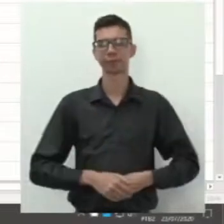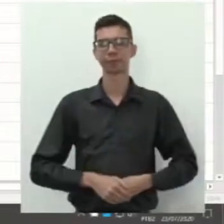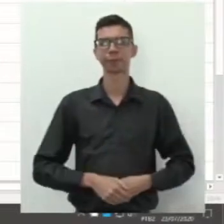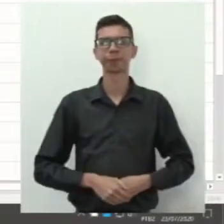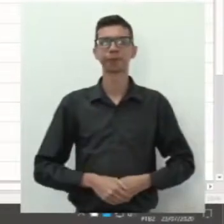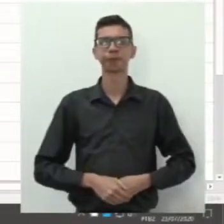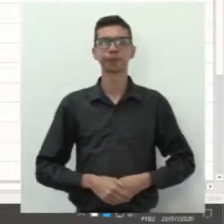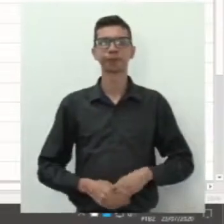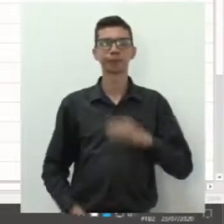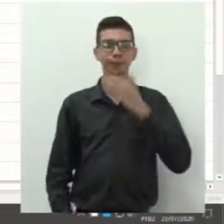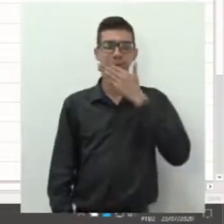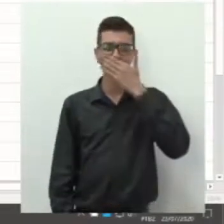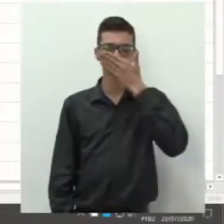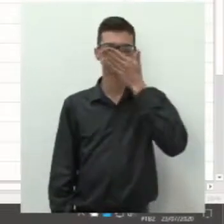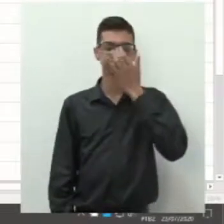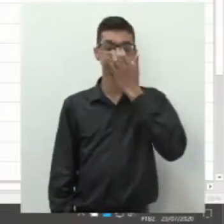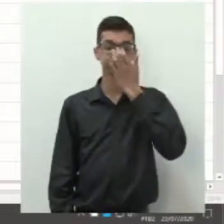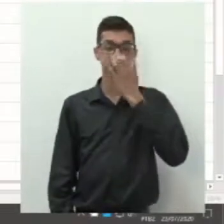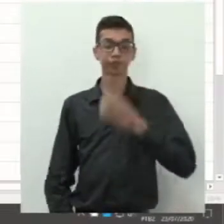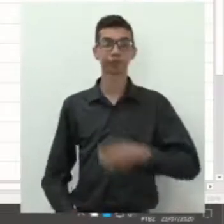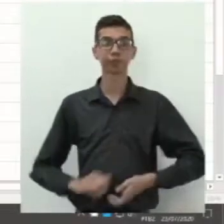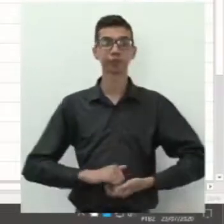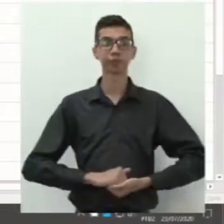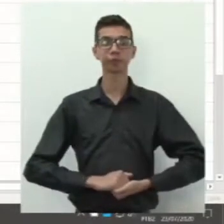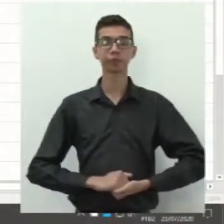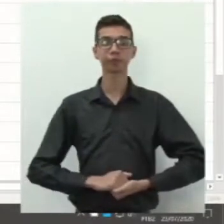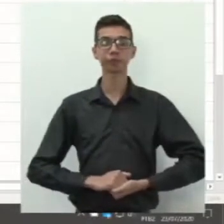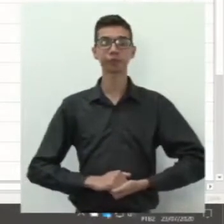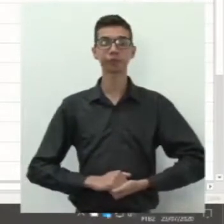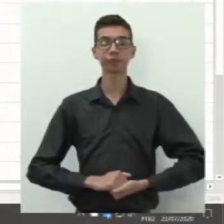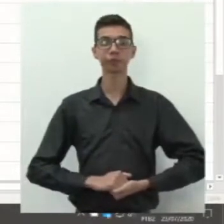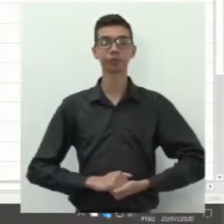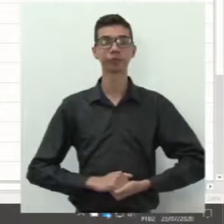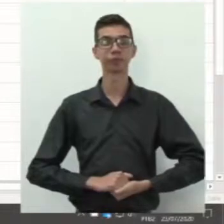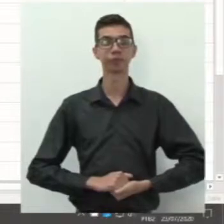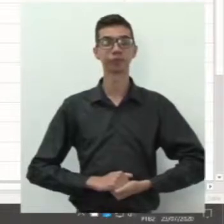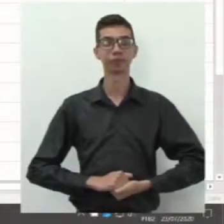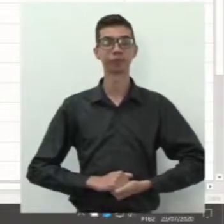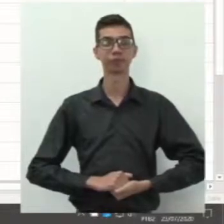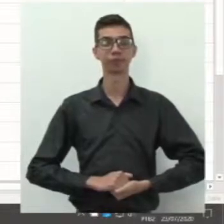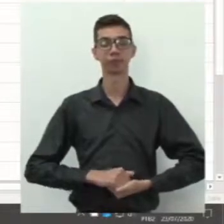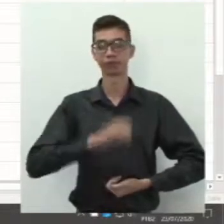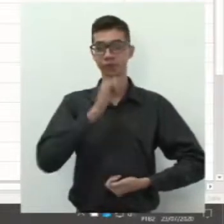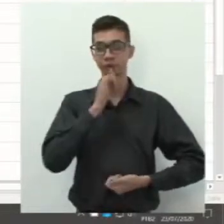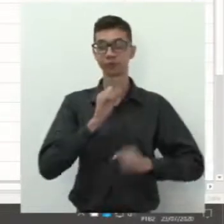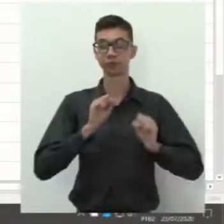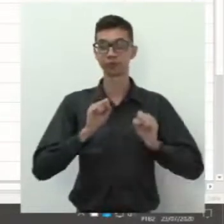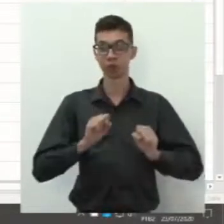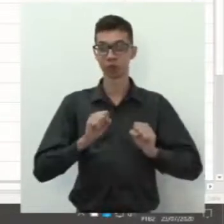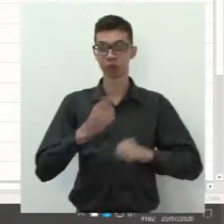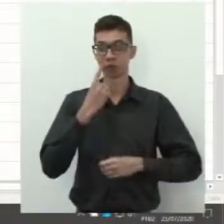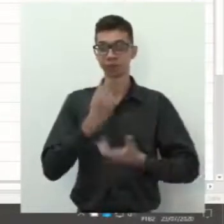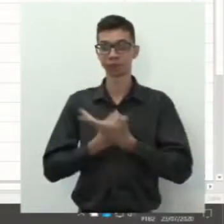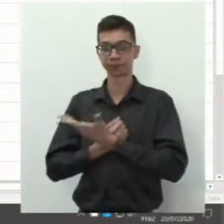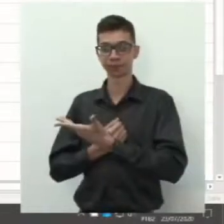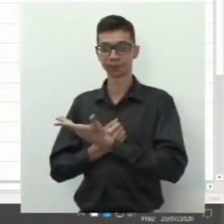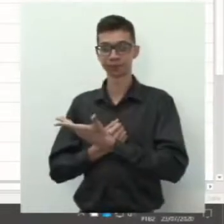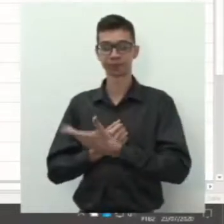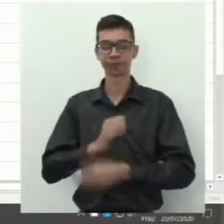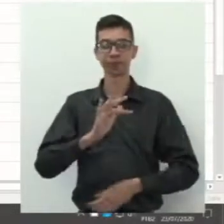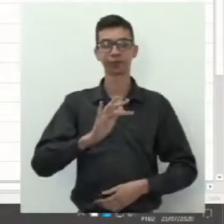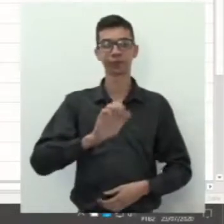Eu quero, na verdade, Felipe Ribeiro. O nome como ele é mesmo. O nome depois o sobrenome. Então, eu coloco aqui, ó. Felipe, ponto e